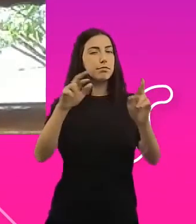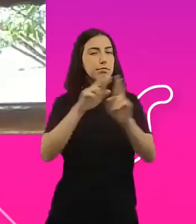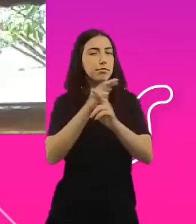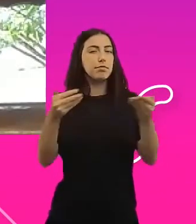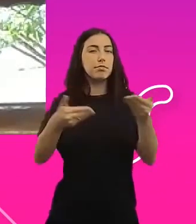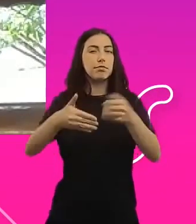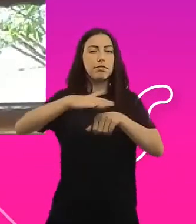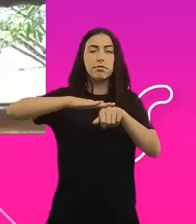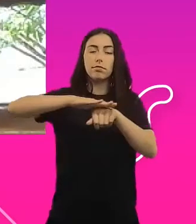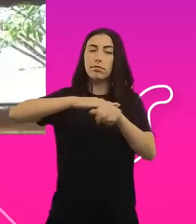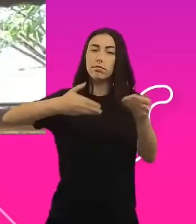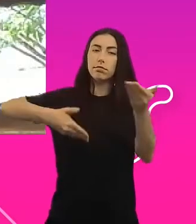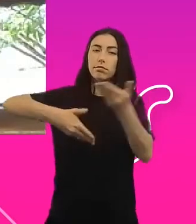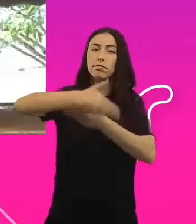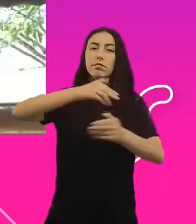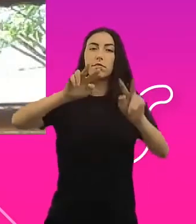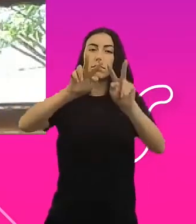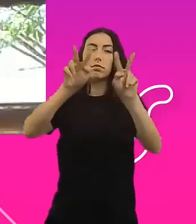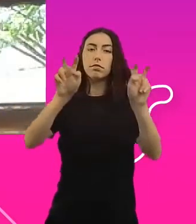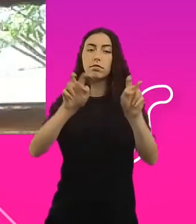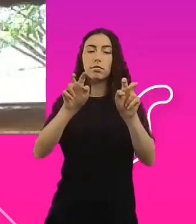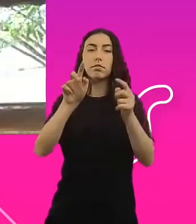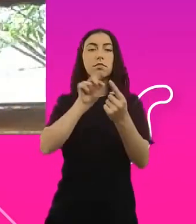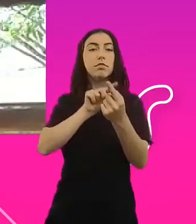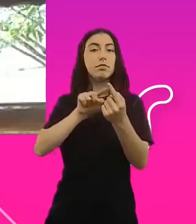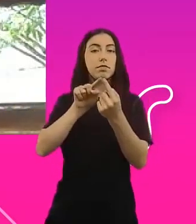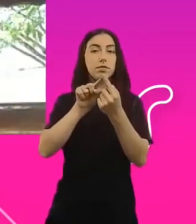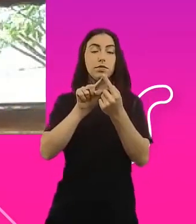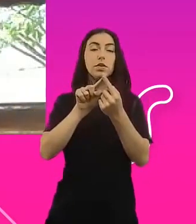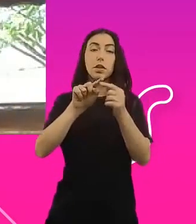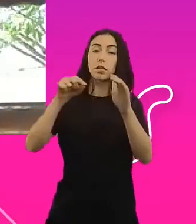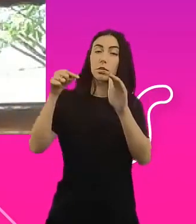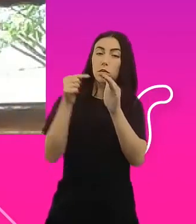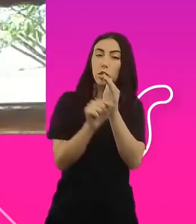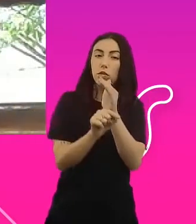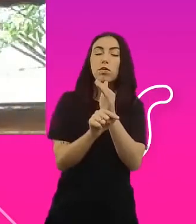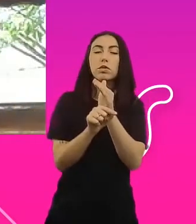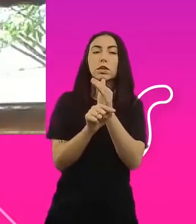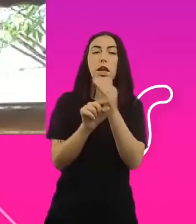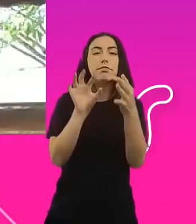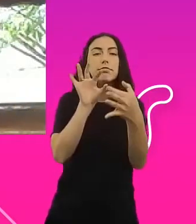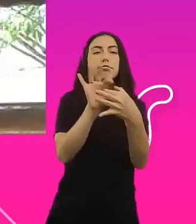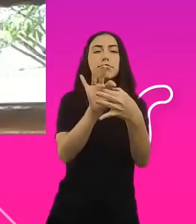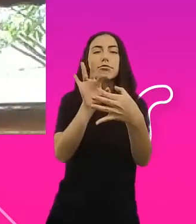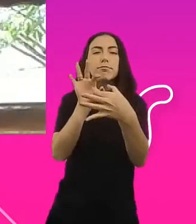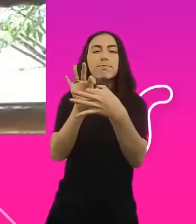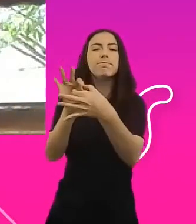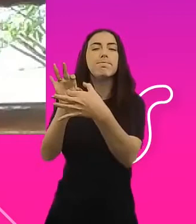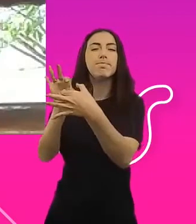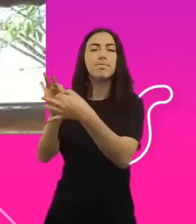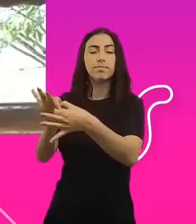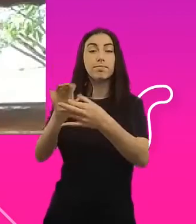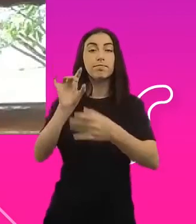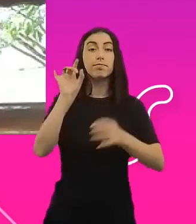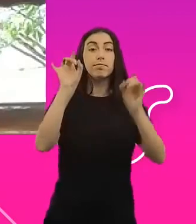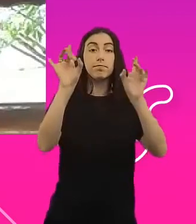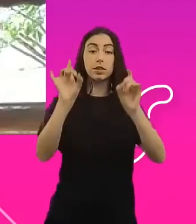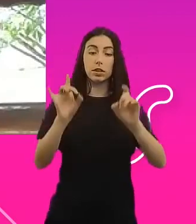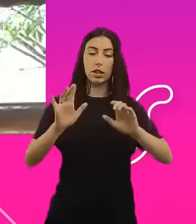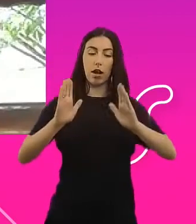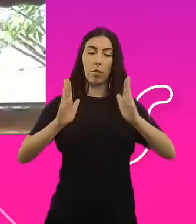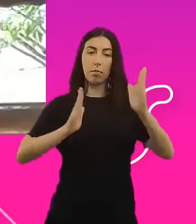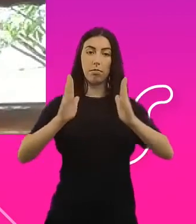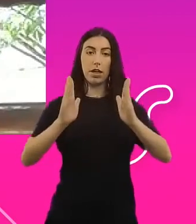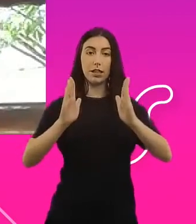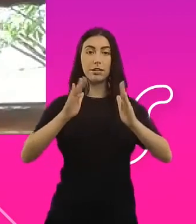reflexão com relação ao mundo do trabalho, especialmente nesse momento de crise, né, que a gente está vivendo em decorrência